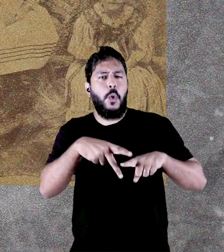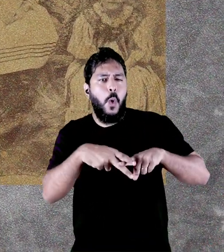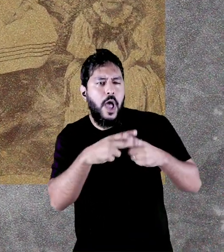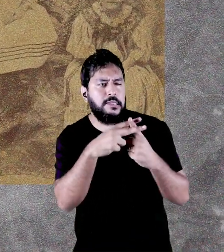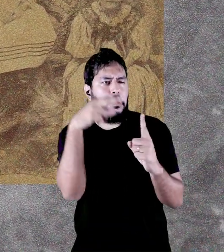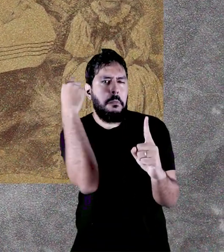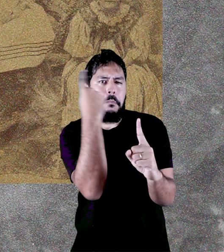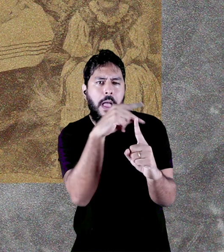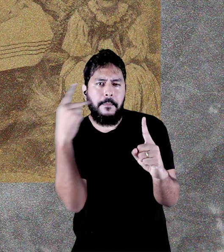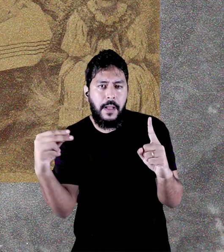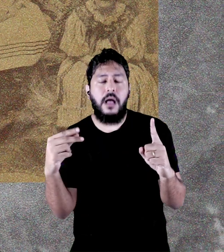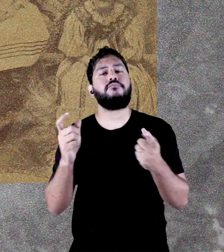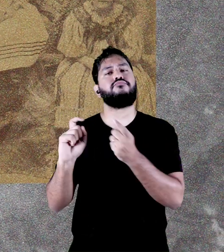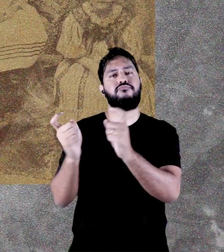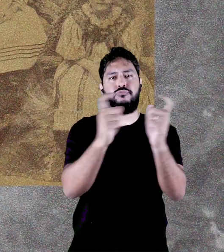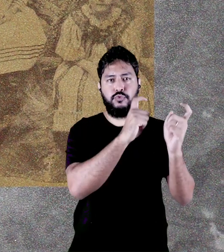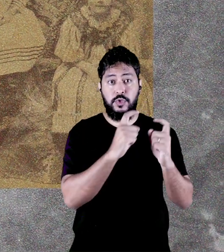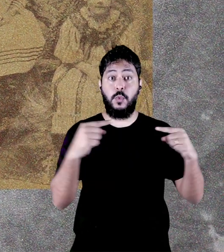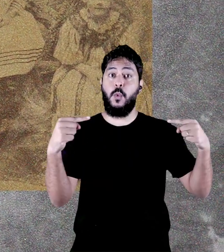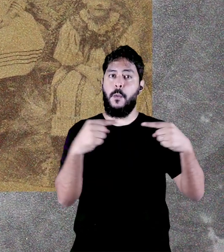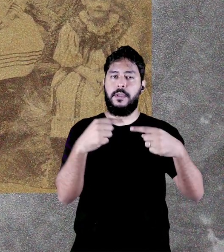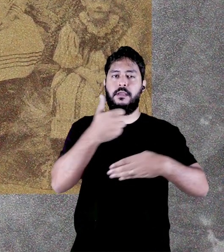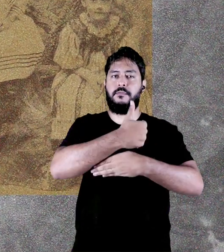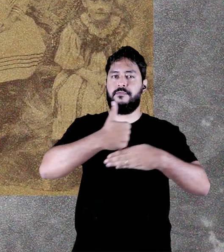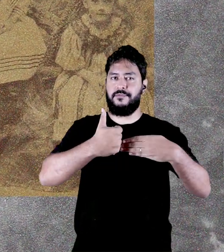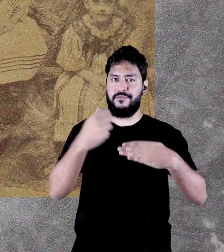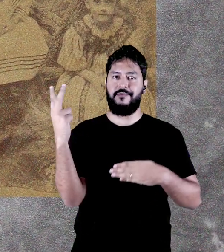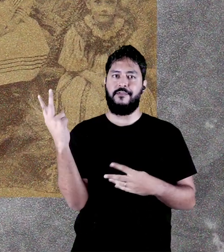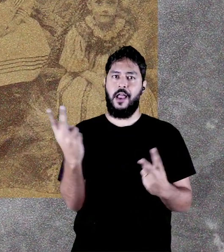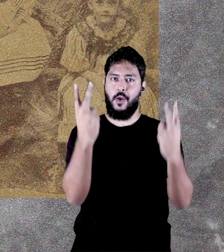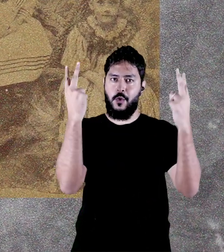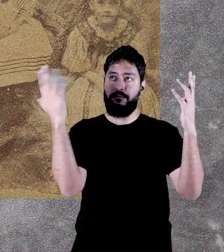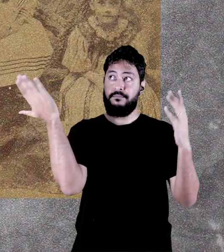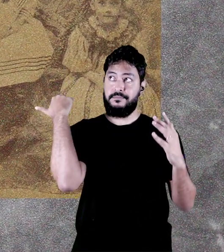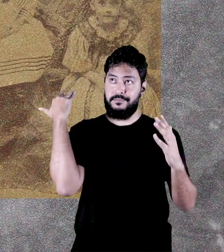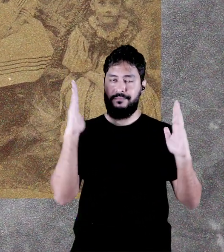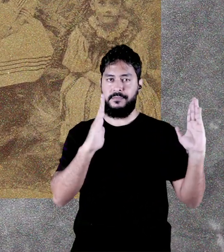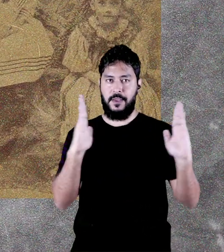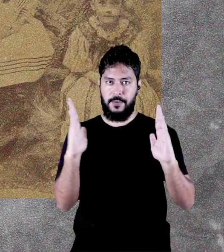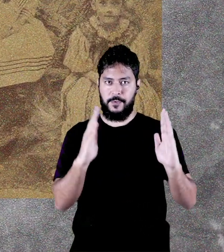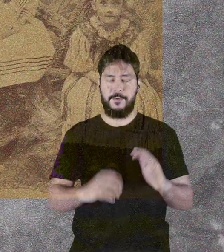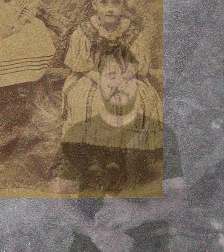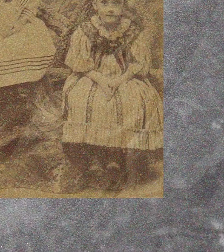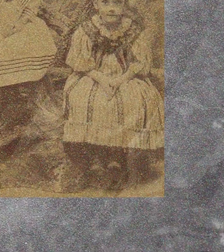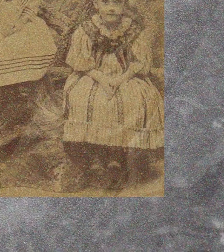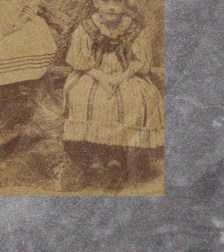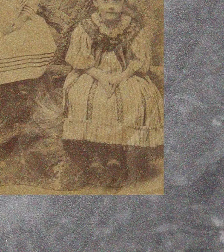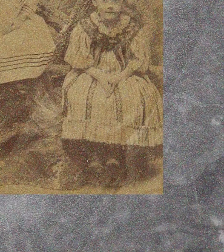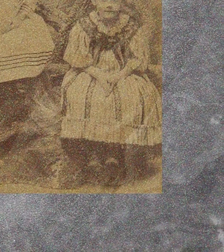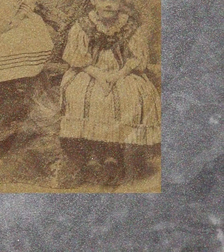dos menores são discutidos conforme os valores da época. As crianças: Antônio de Souza,